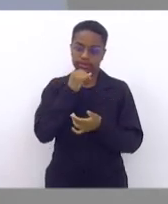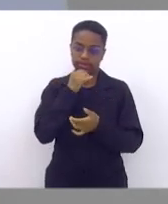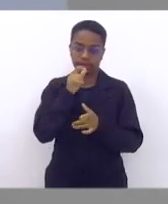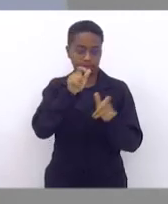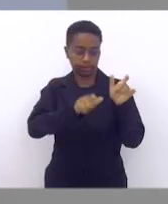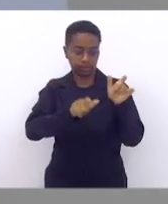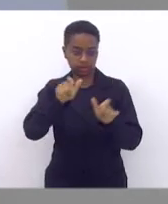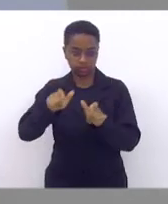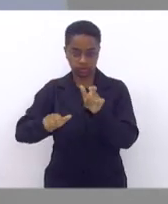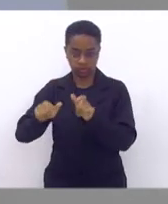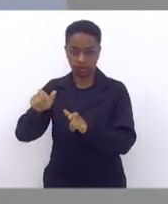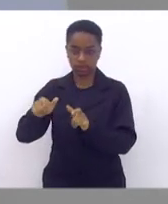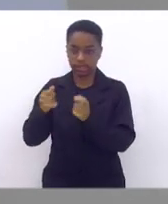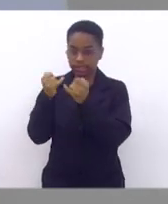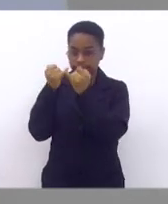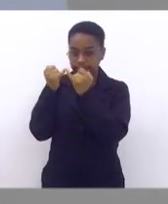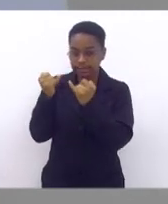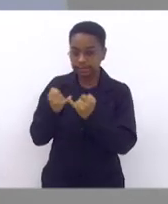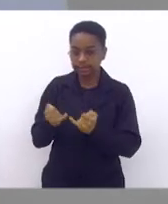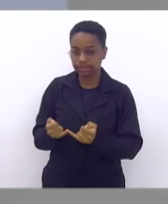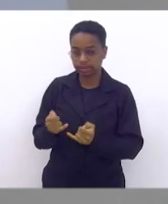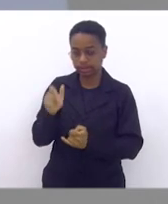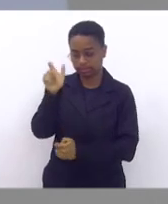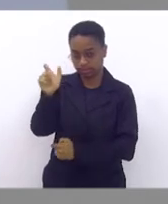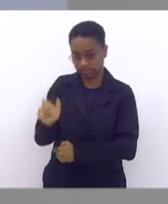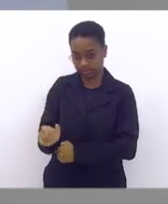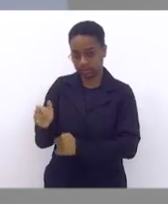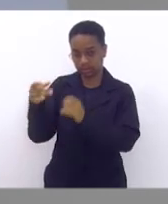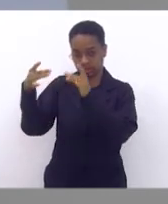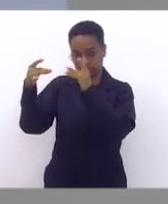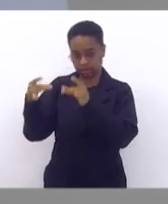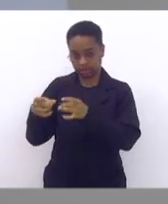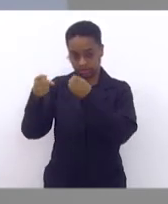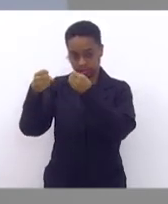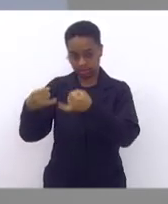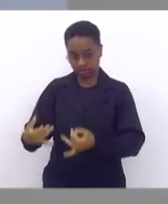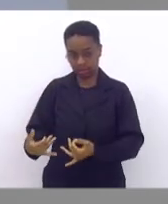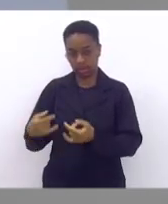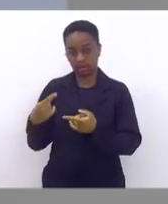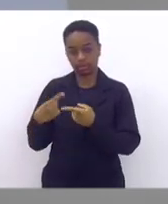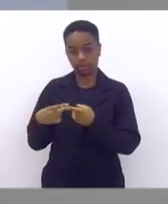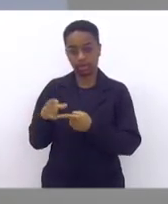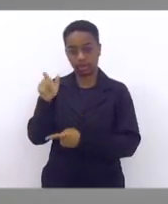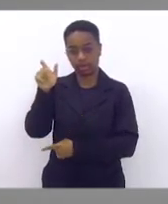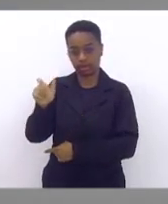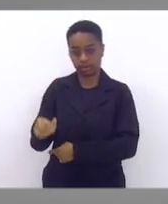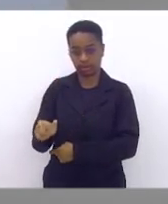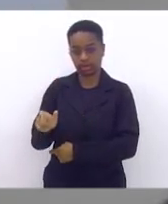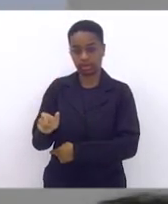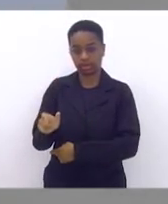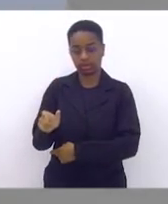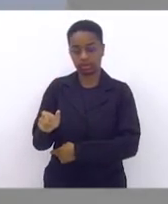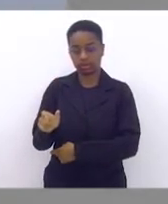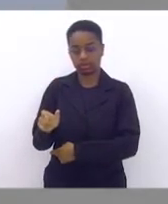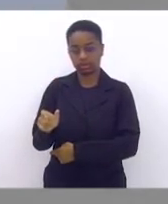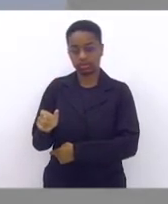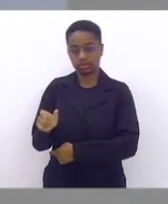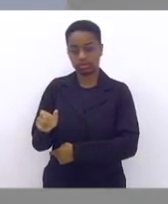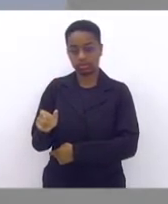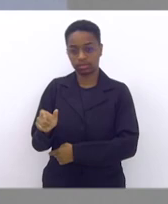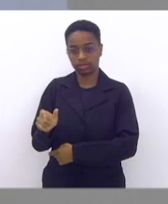que fossem semelhantes àquela descrita para que a vítima pudesse, dentre